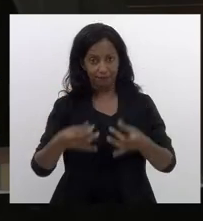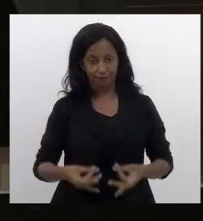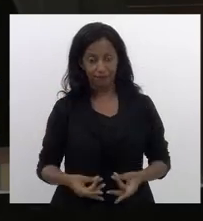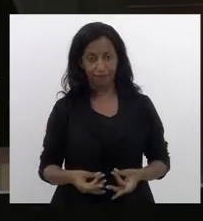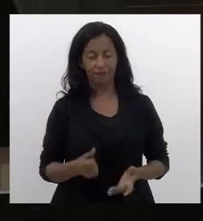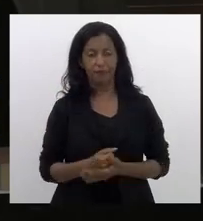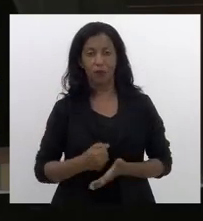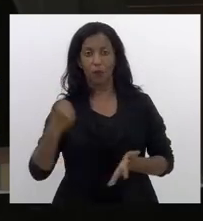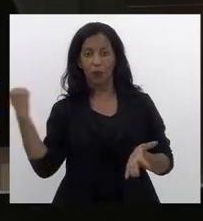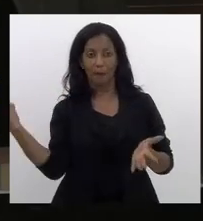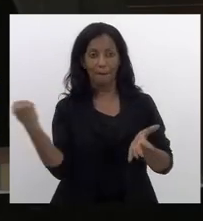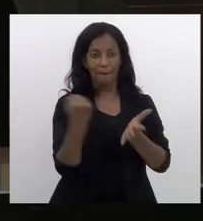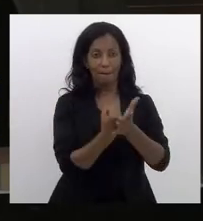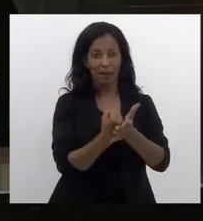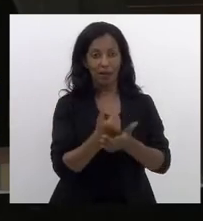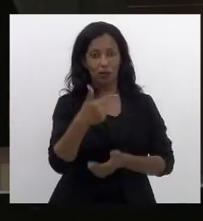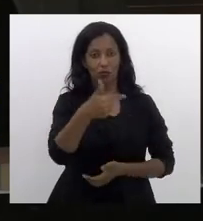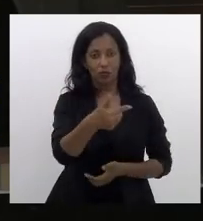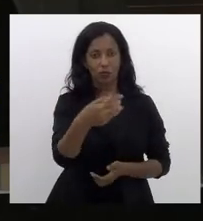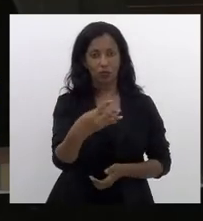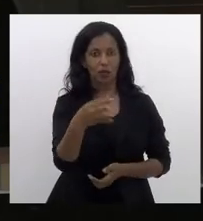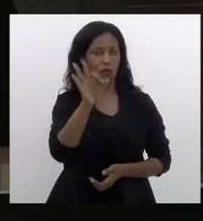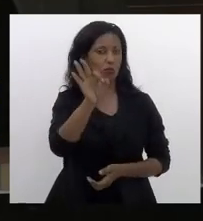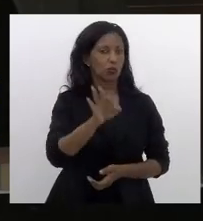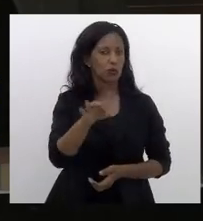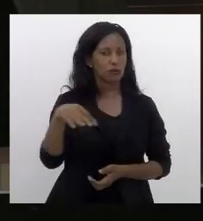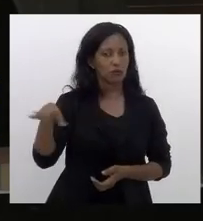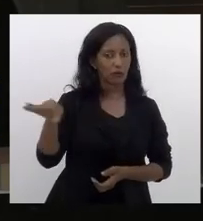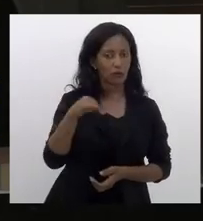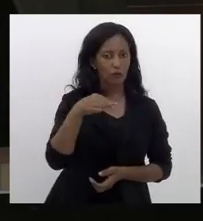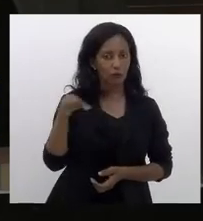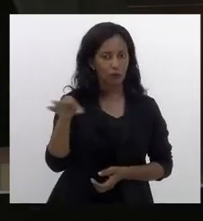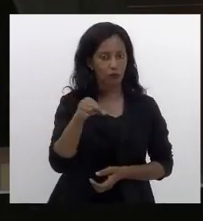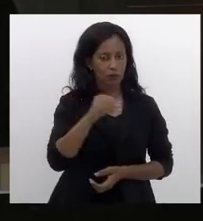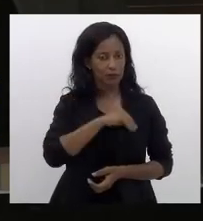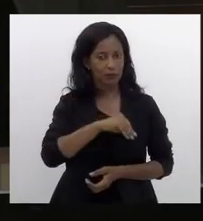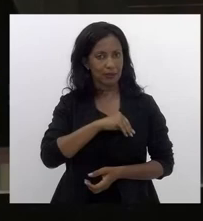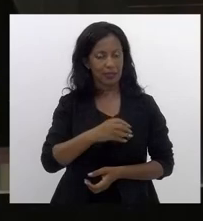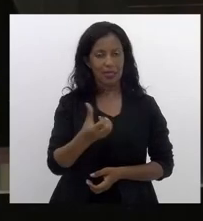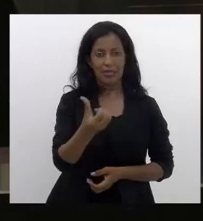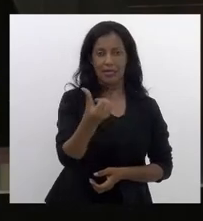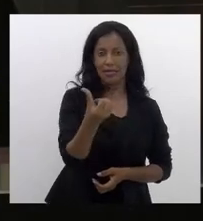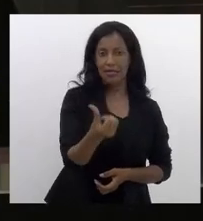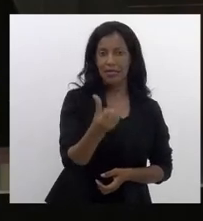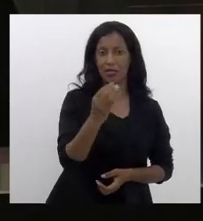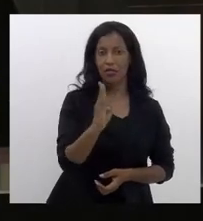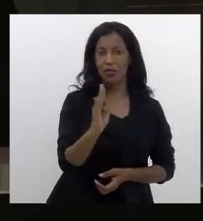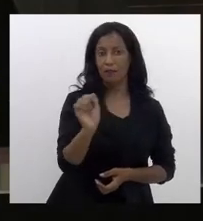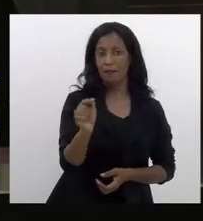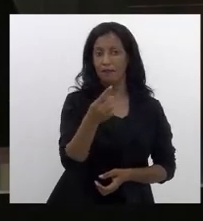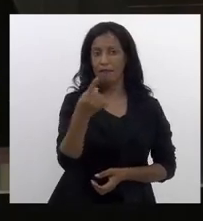que o impacto dos 24% na folha são 6 bilhões de reais.